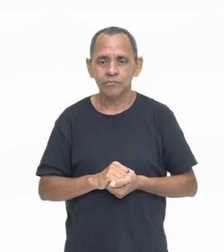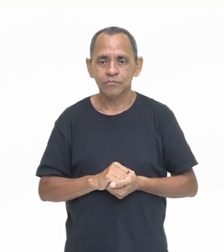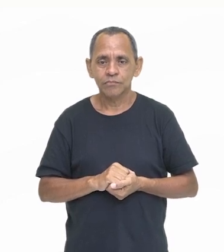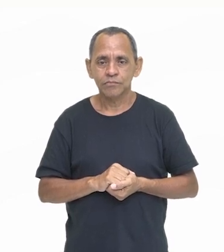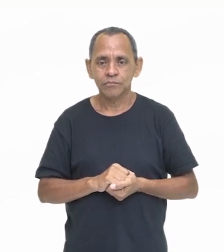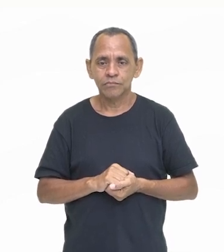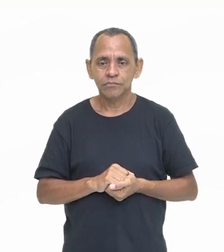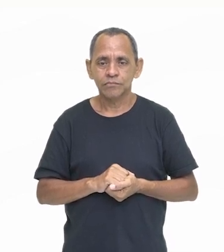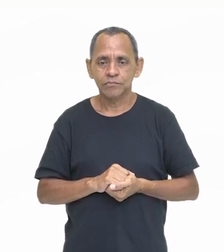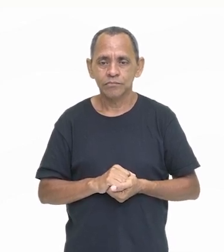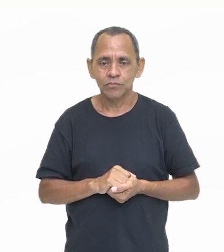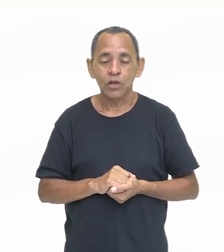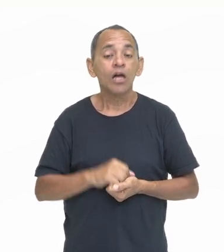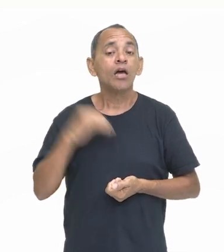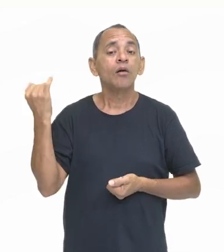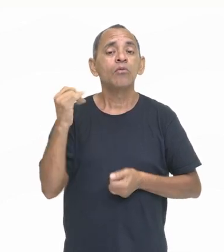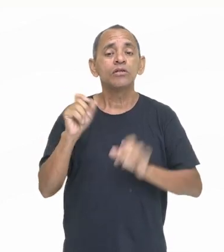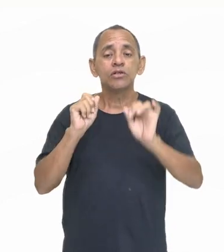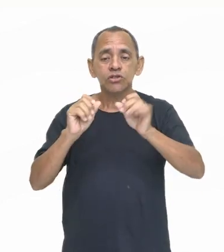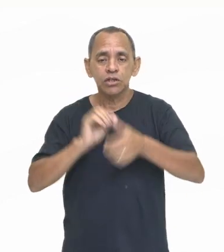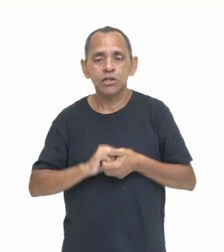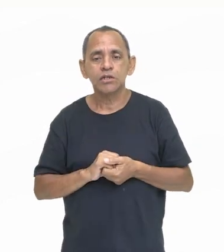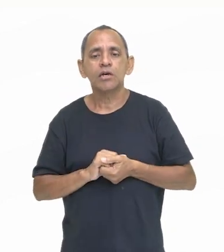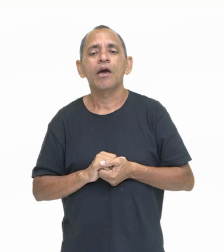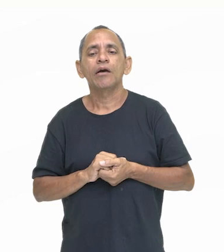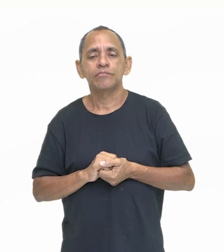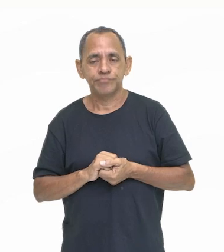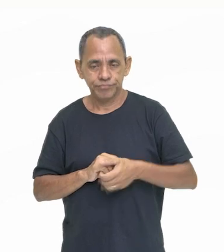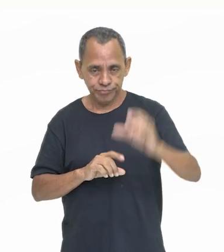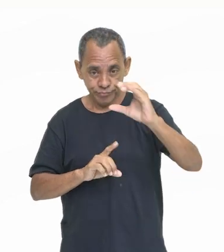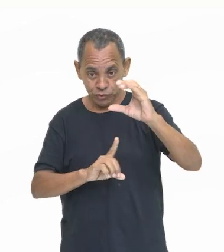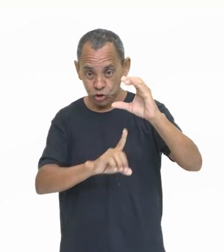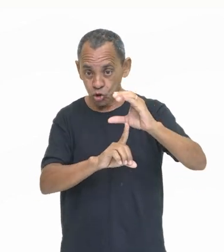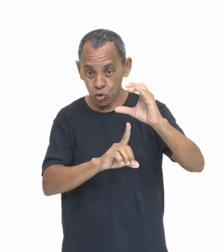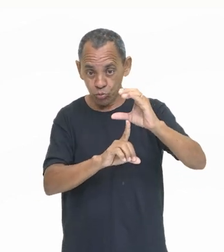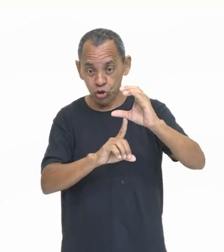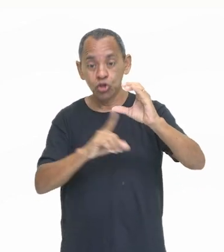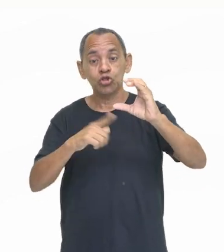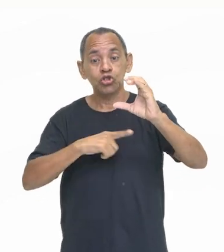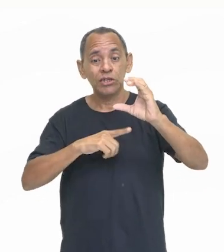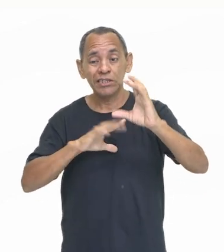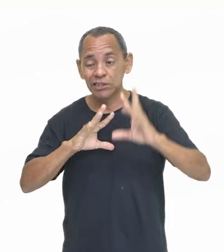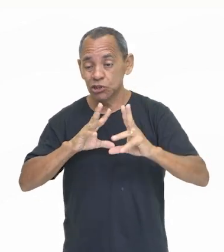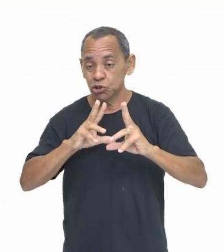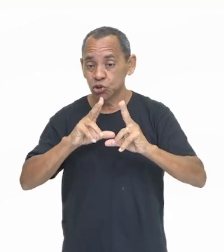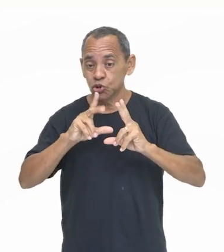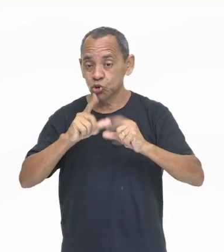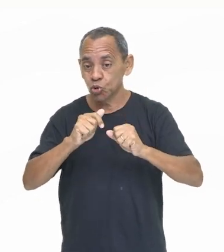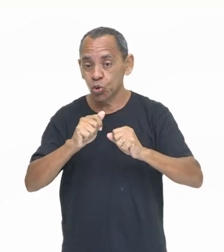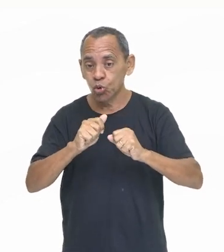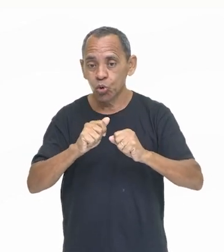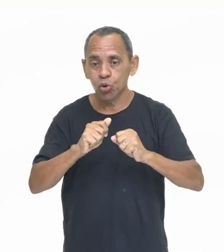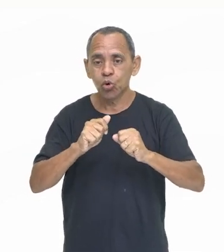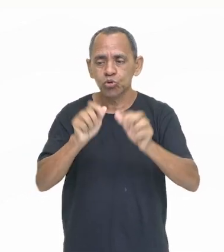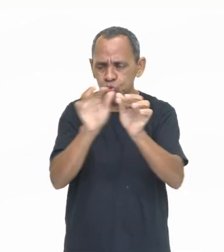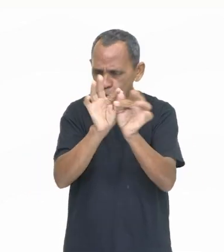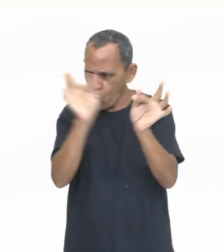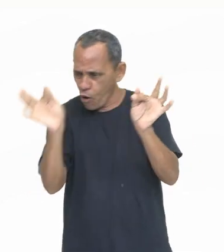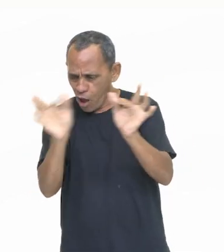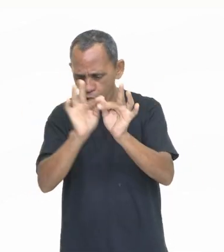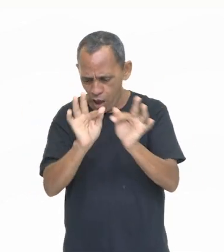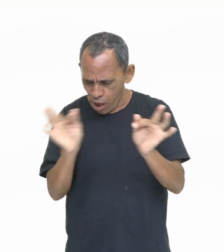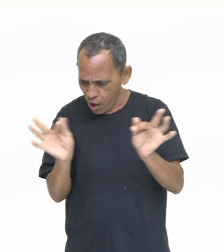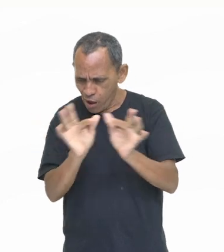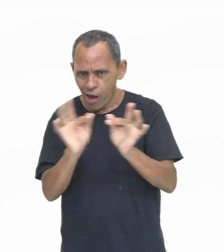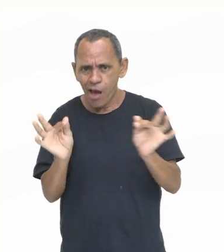bom? O importante para a gente é que o domínio tenha aí, todos eles estejam com um